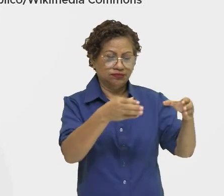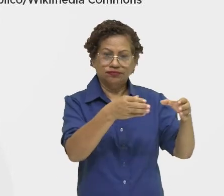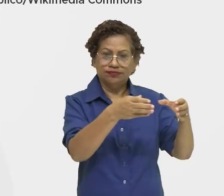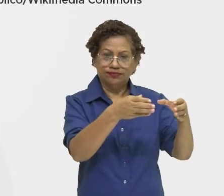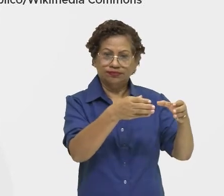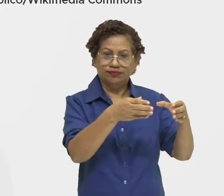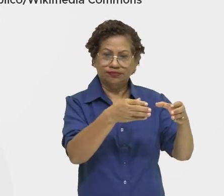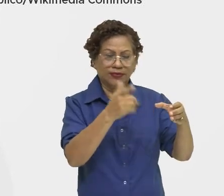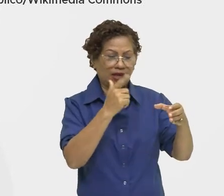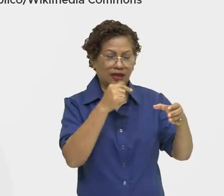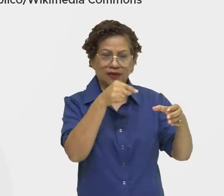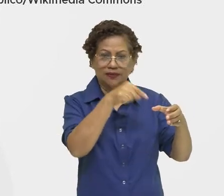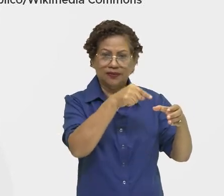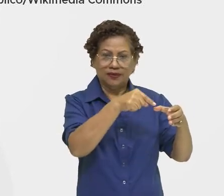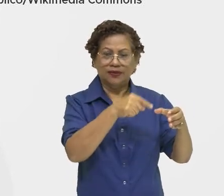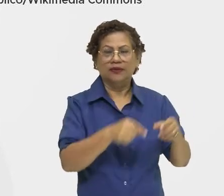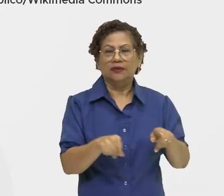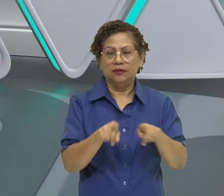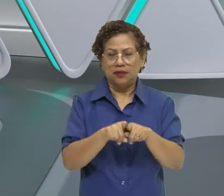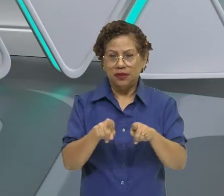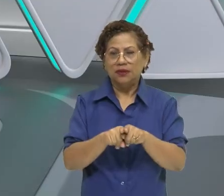como peças de decoração? Sim.